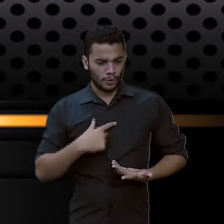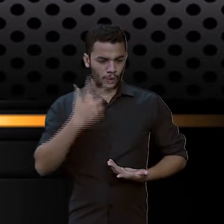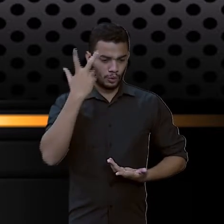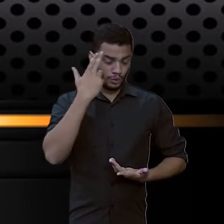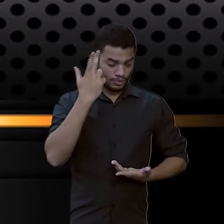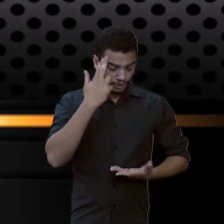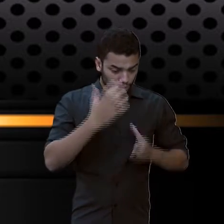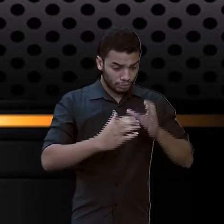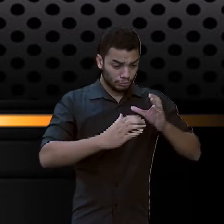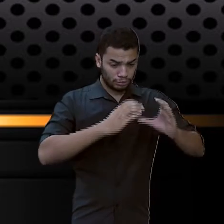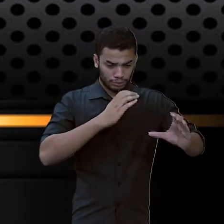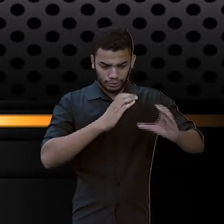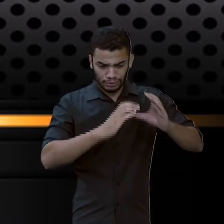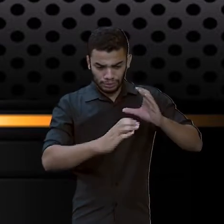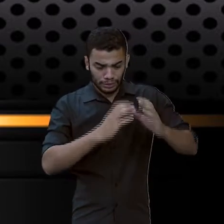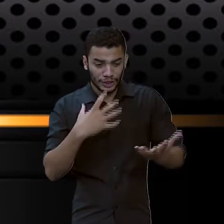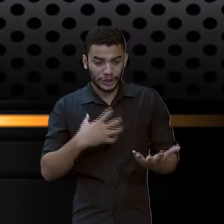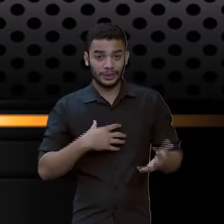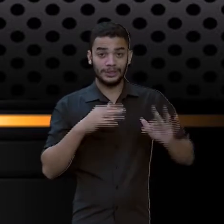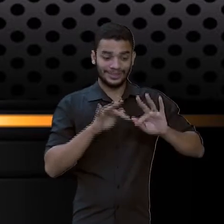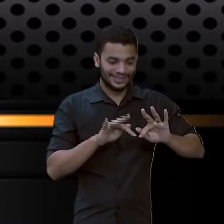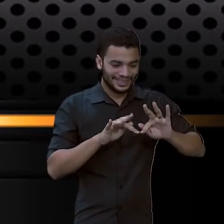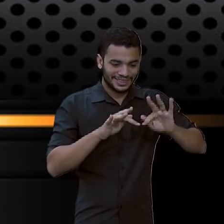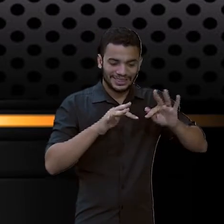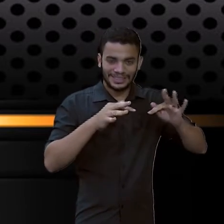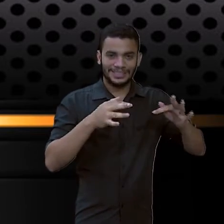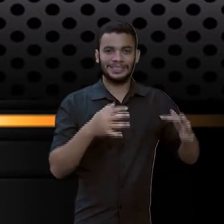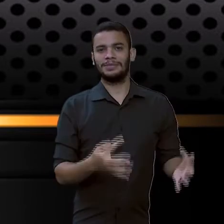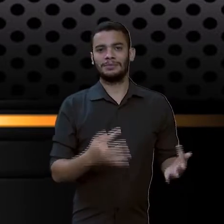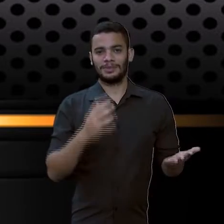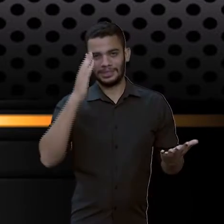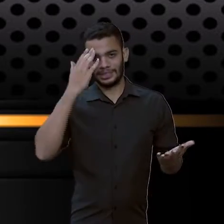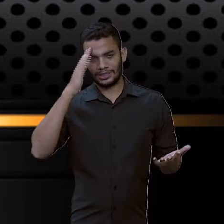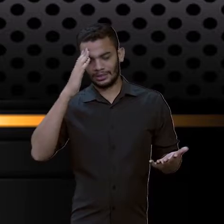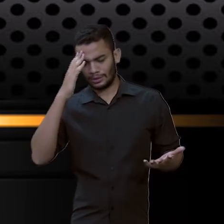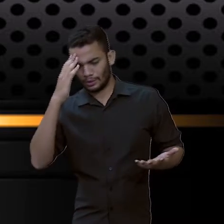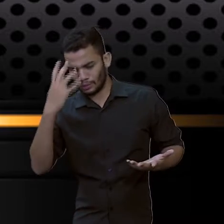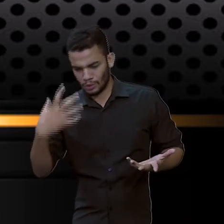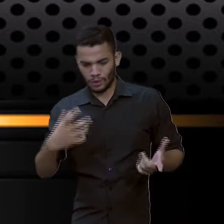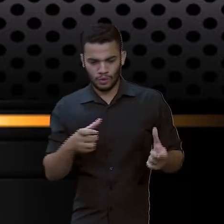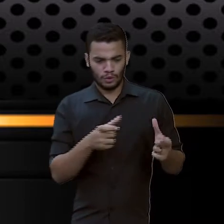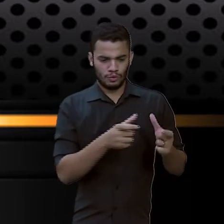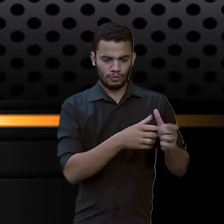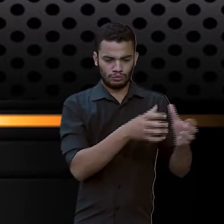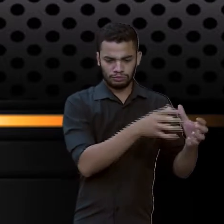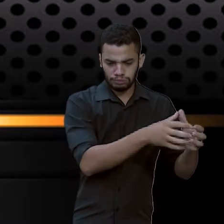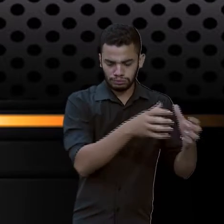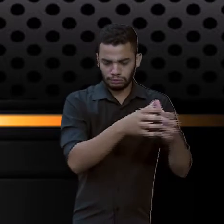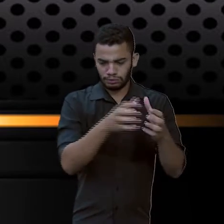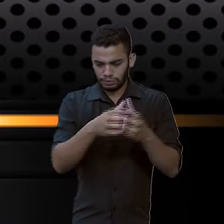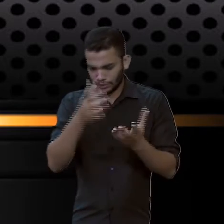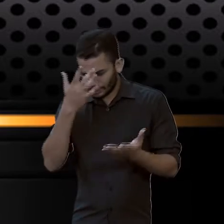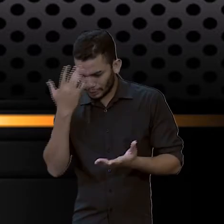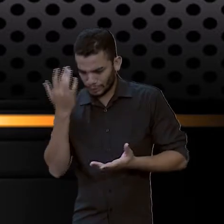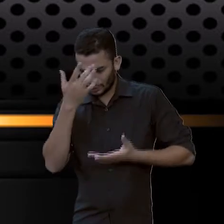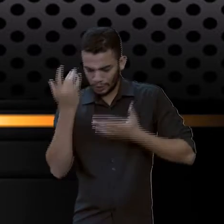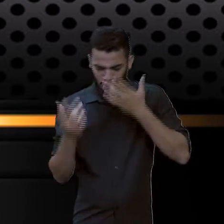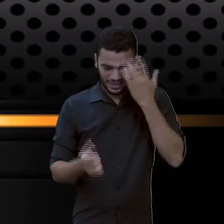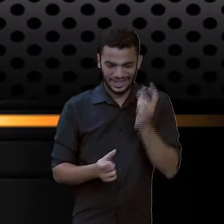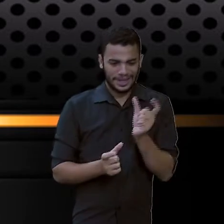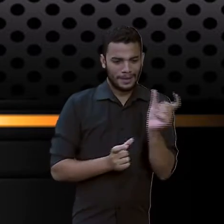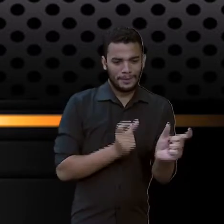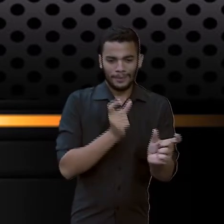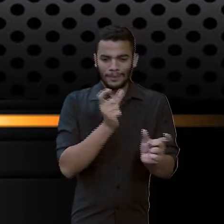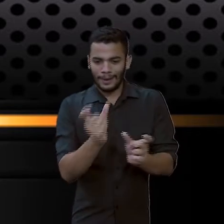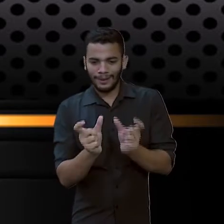de um vocabulário simples, de forma natural, com expressões populares, pode até usar gírias,